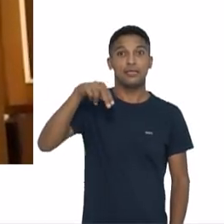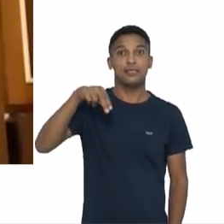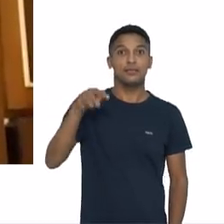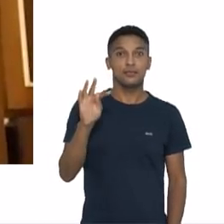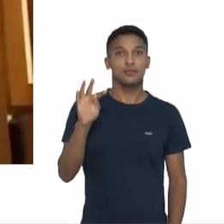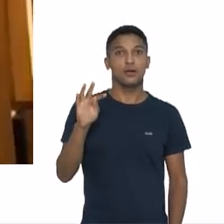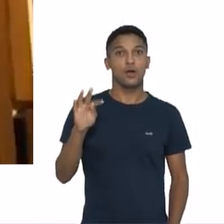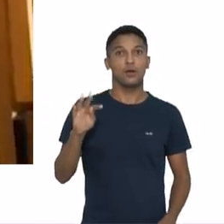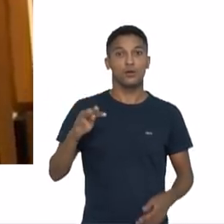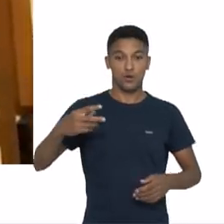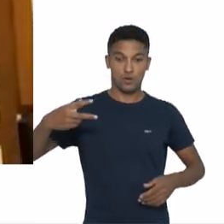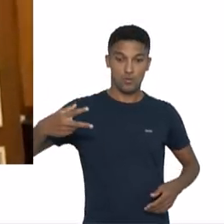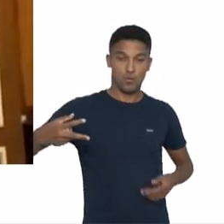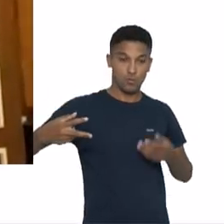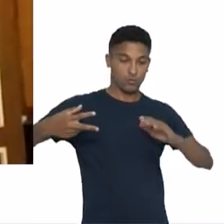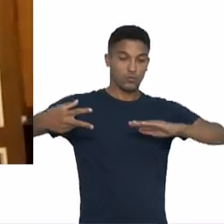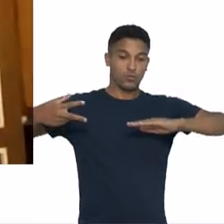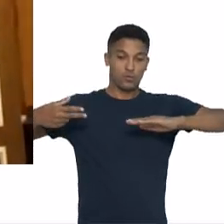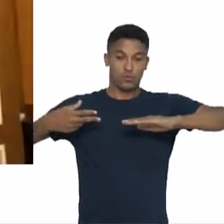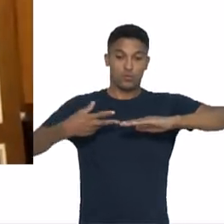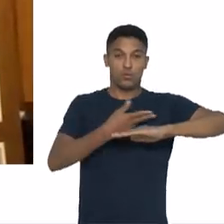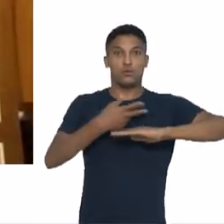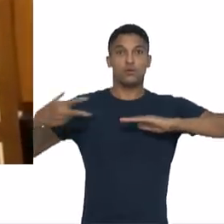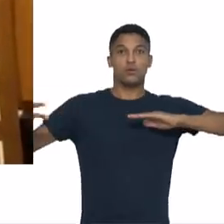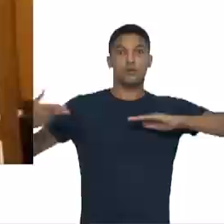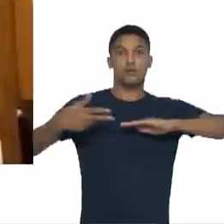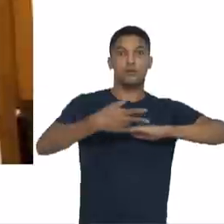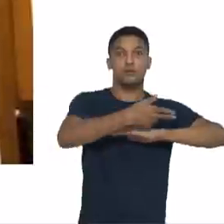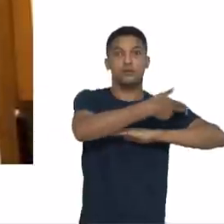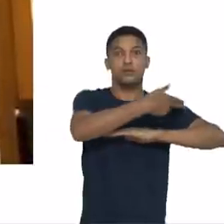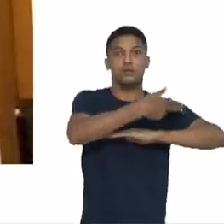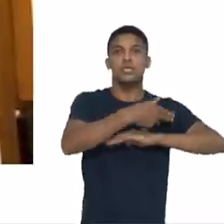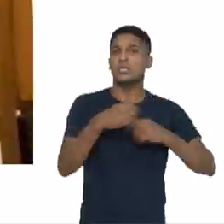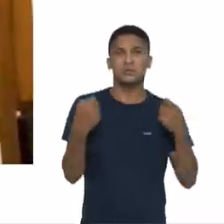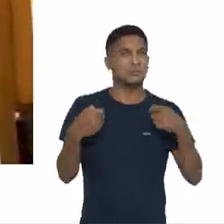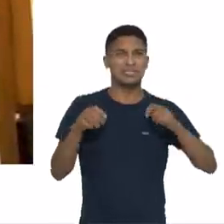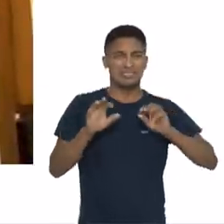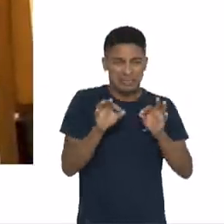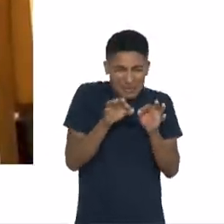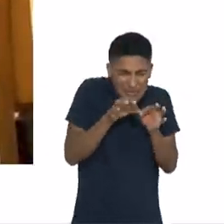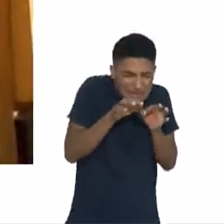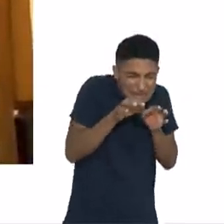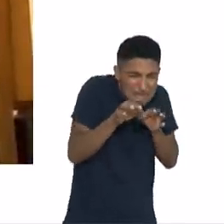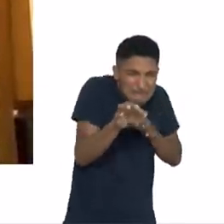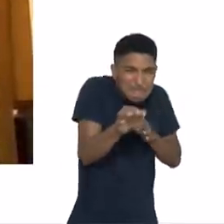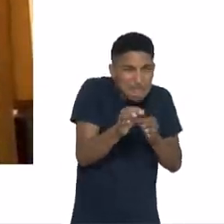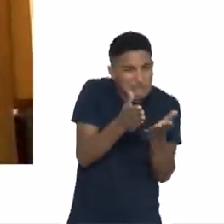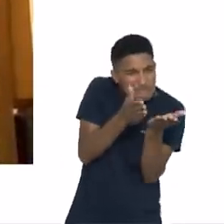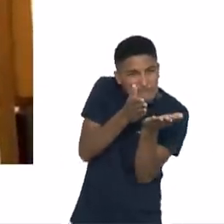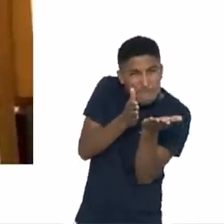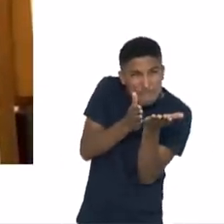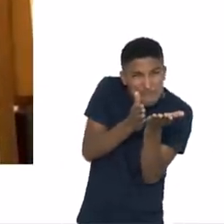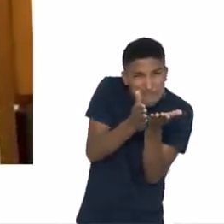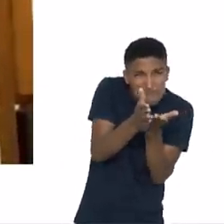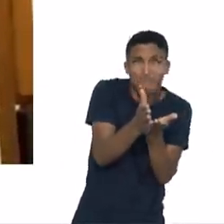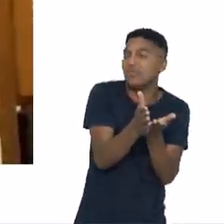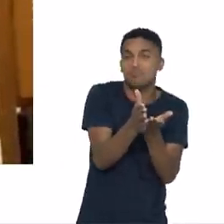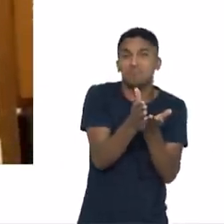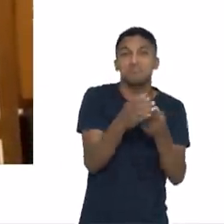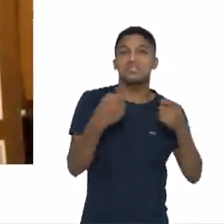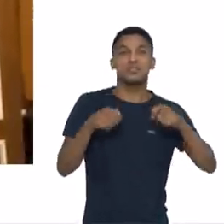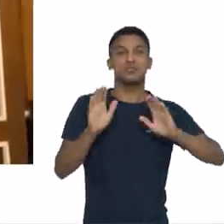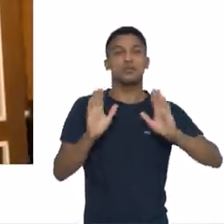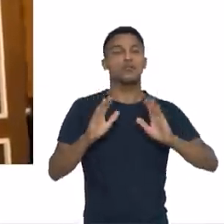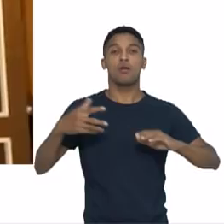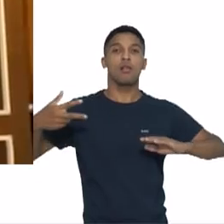uma tira, não precisa ser retinha, tá? Uma tira de várias cores, vocês vão ter que